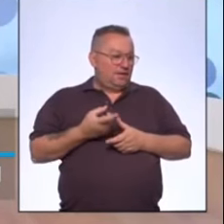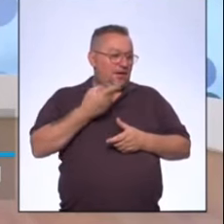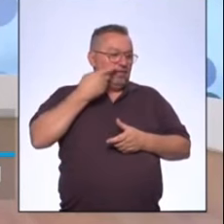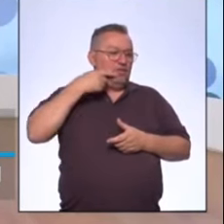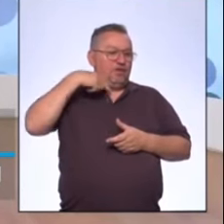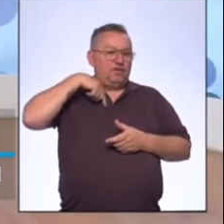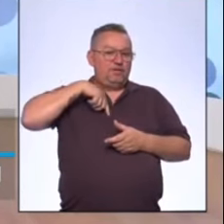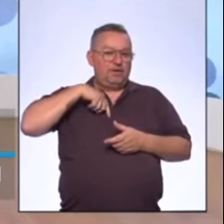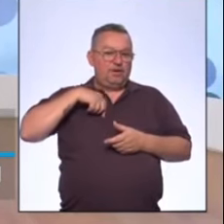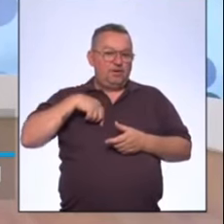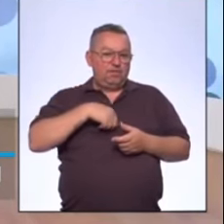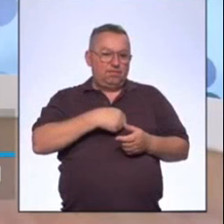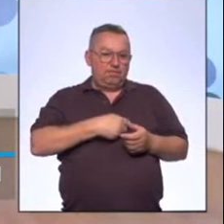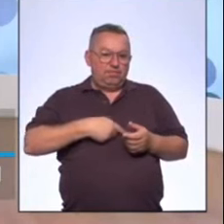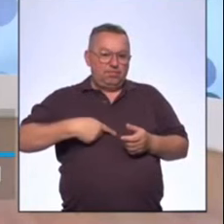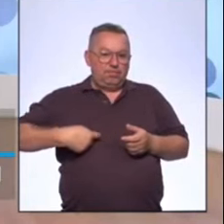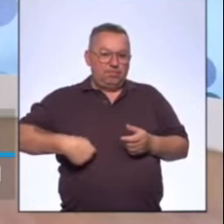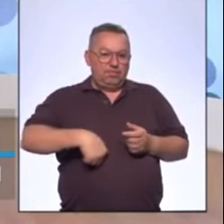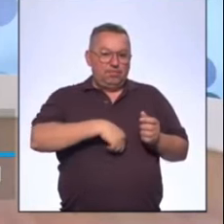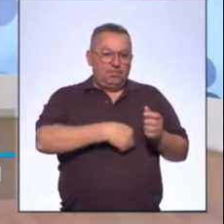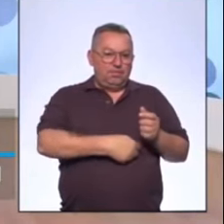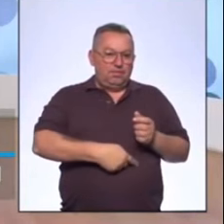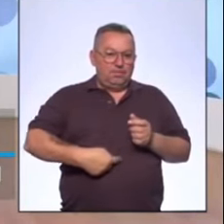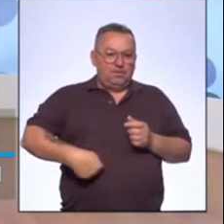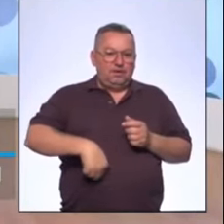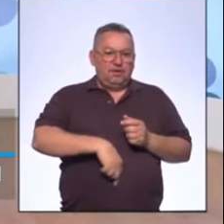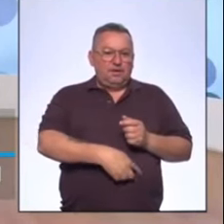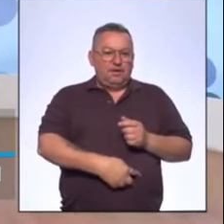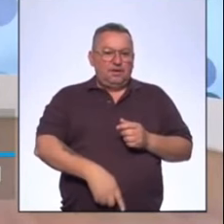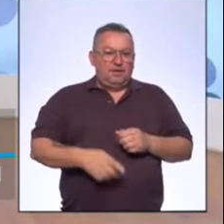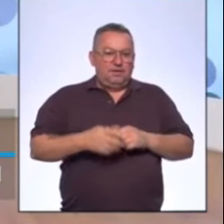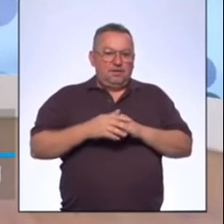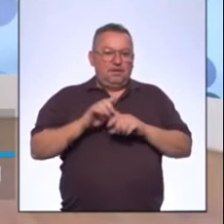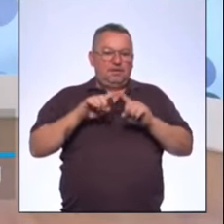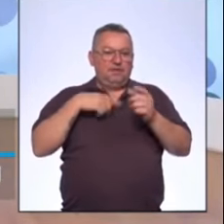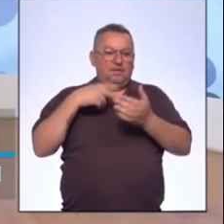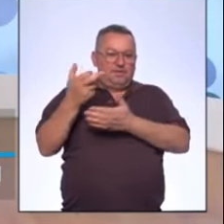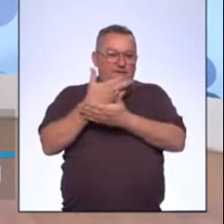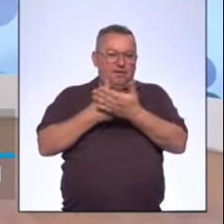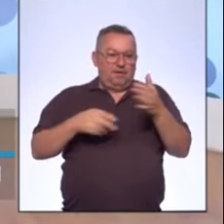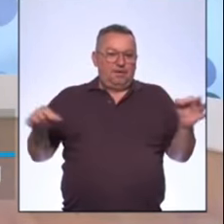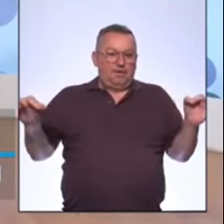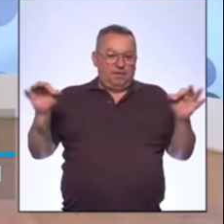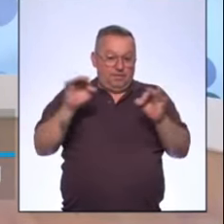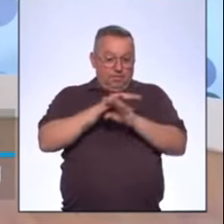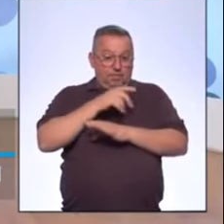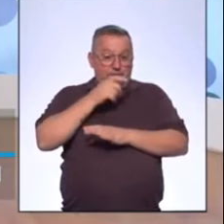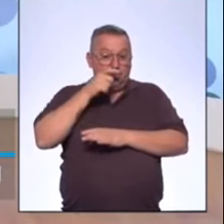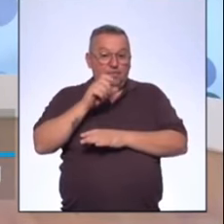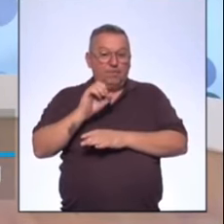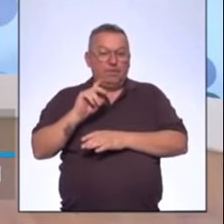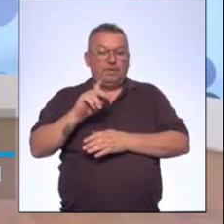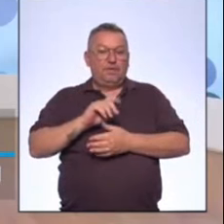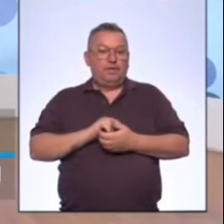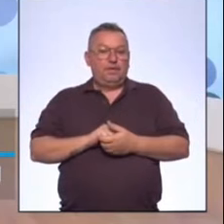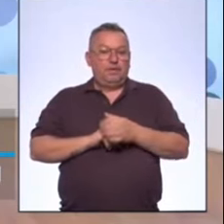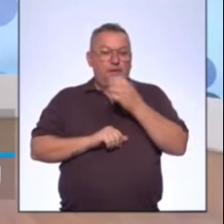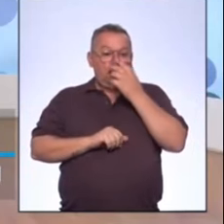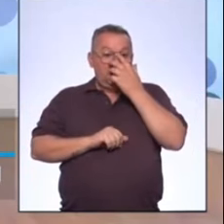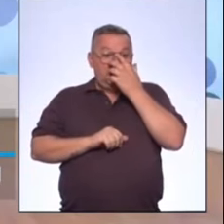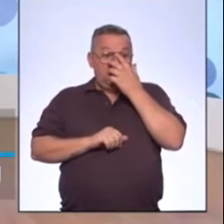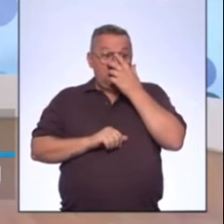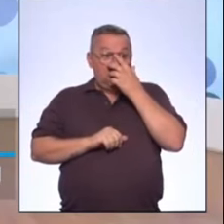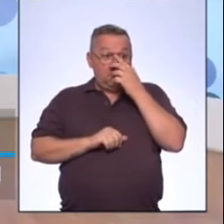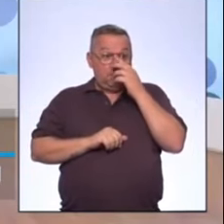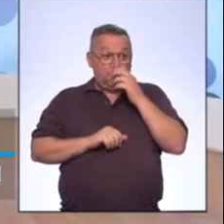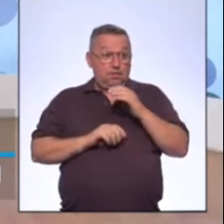o alvéolo também. Gente, eu vou explicando, quando o desenho estiver pronto, a gente vai olhar lá na ilustração, tá bom? Então, olha